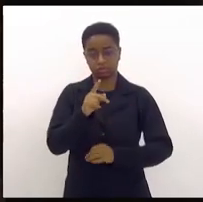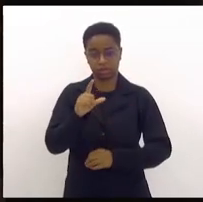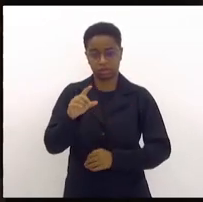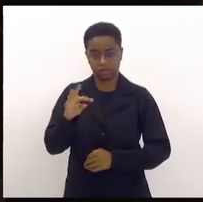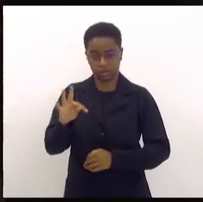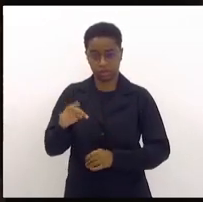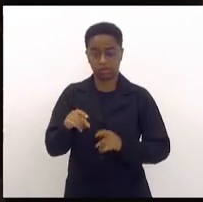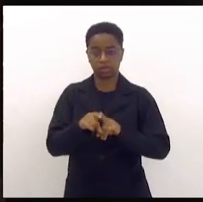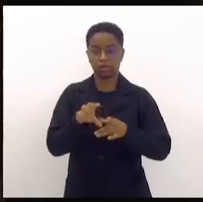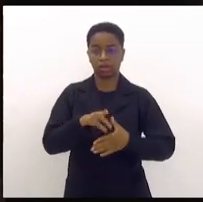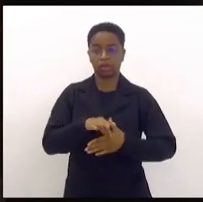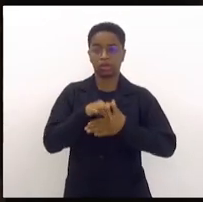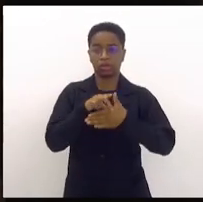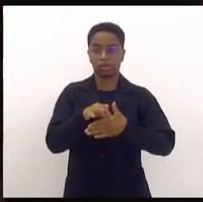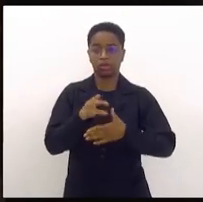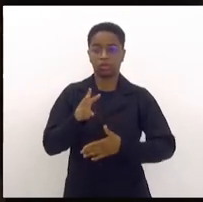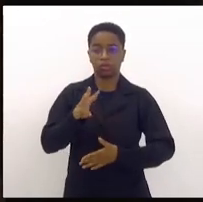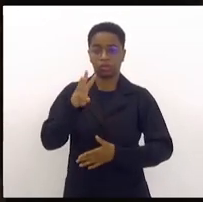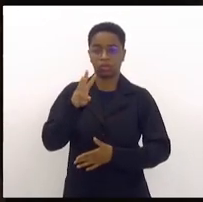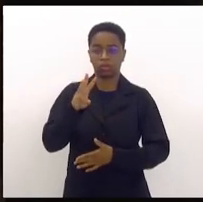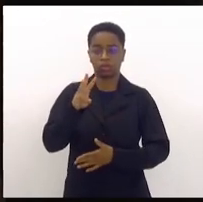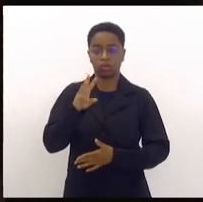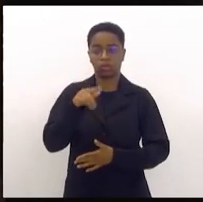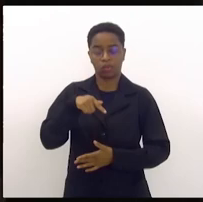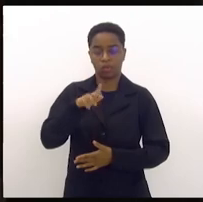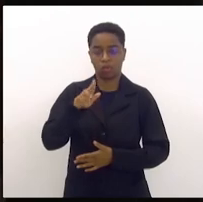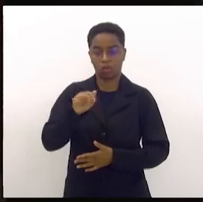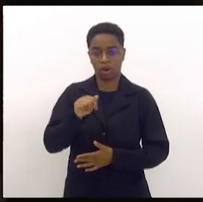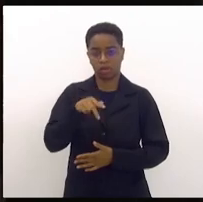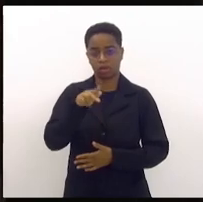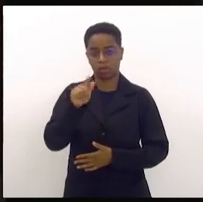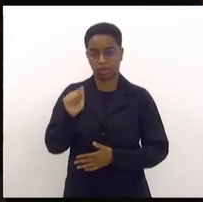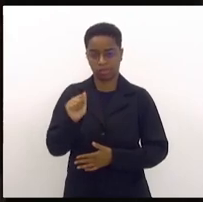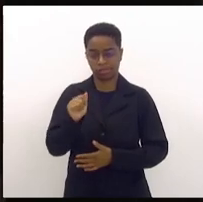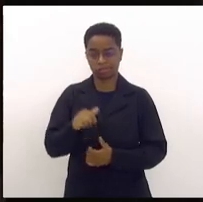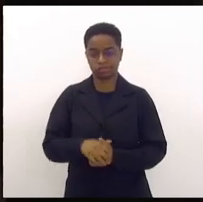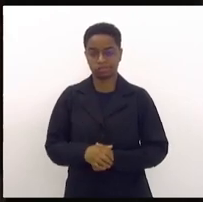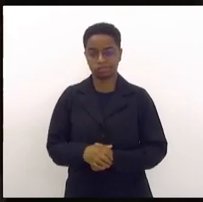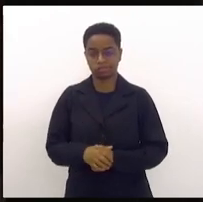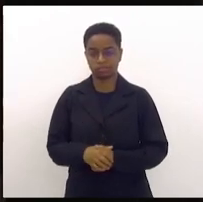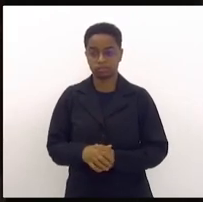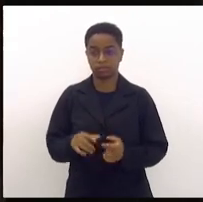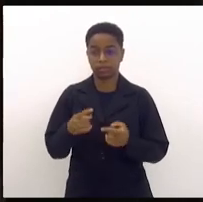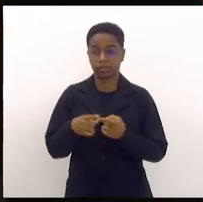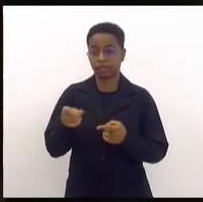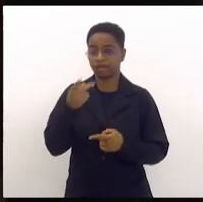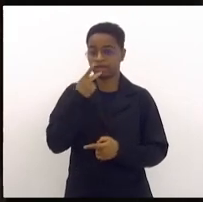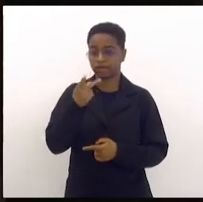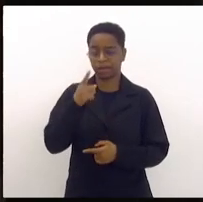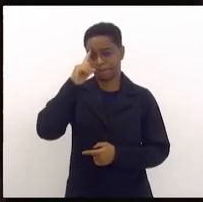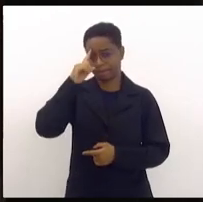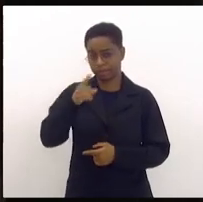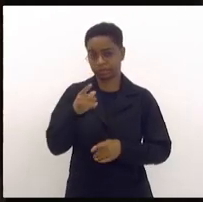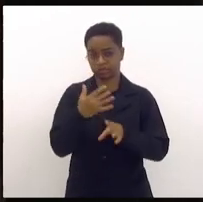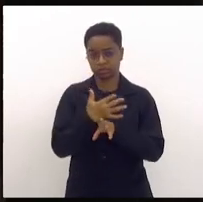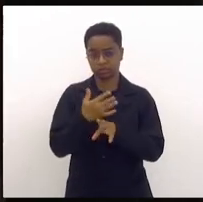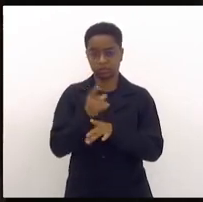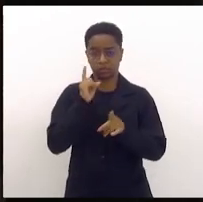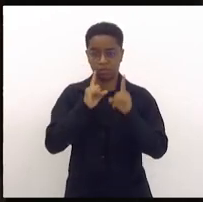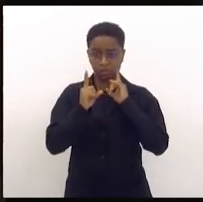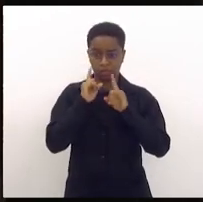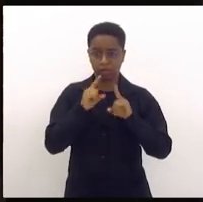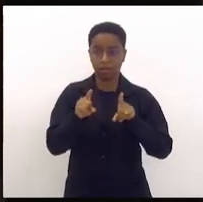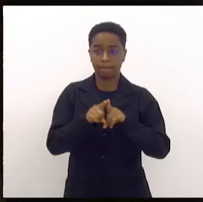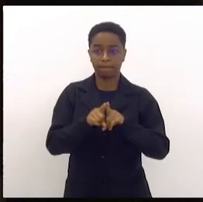seu líder o Osto Siqueira Quaquá, essa figura que se intitula o dono da cidade de Maricá, mas